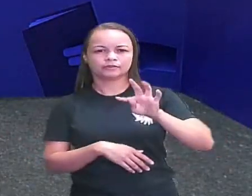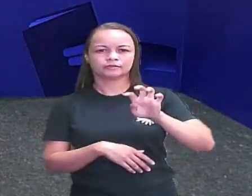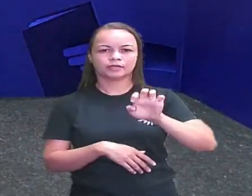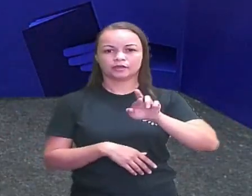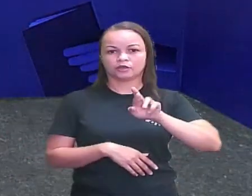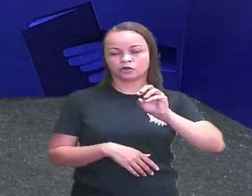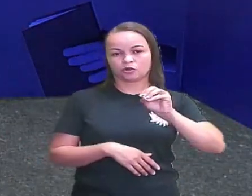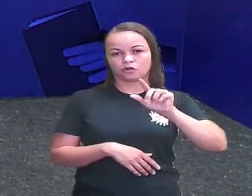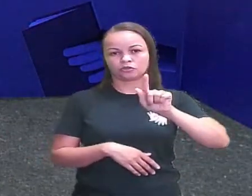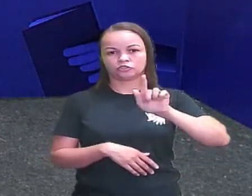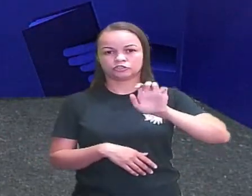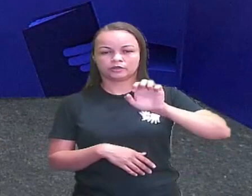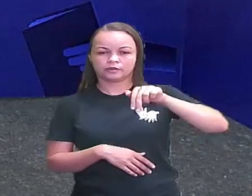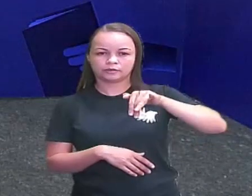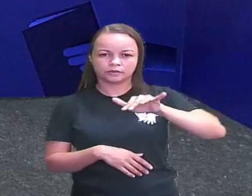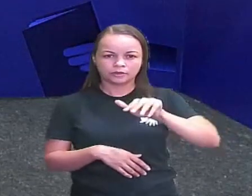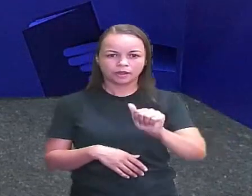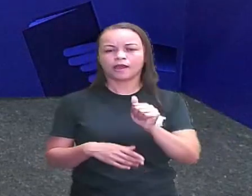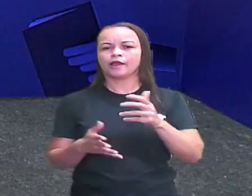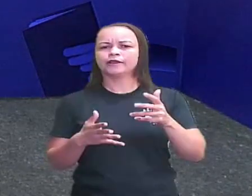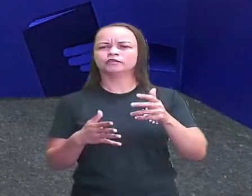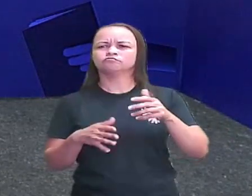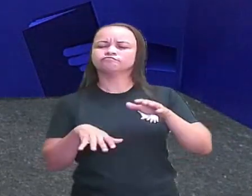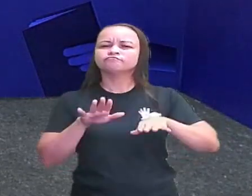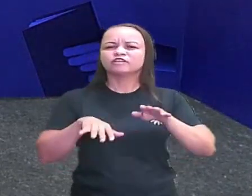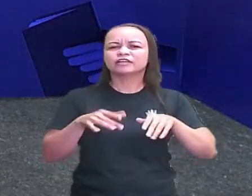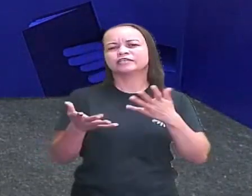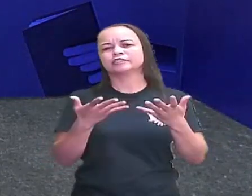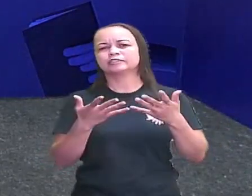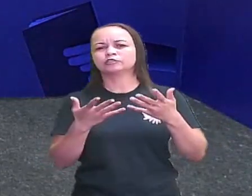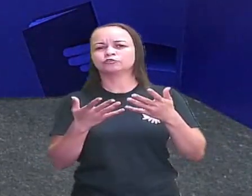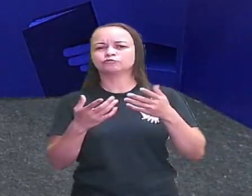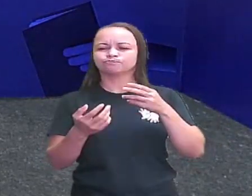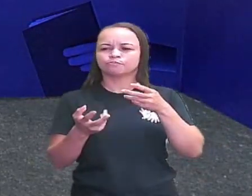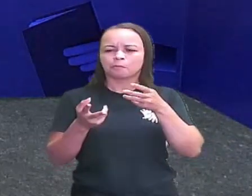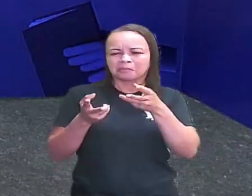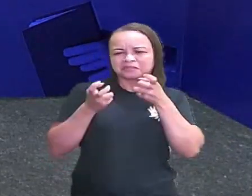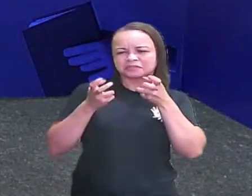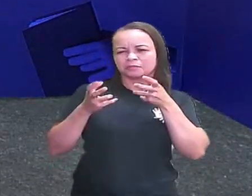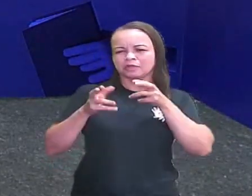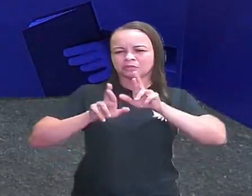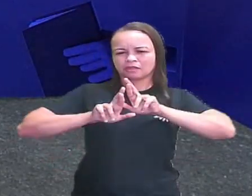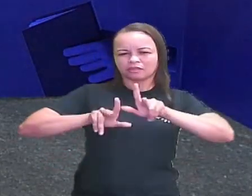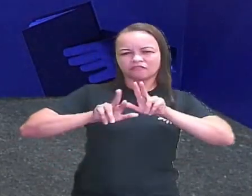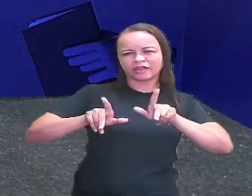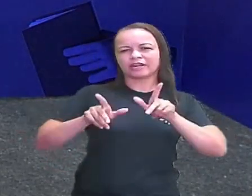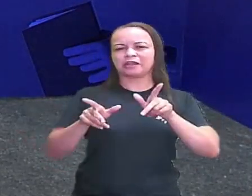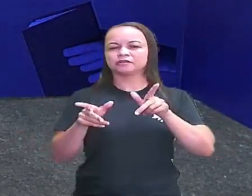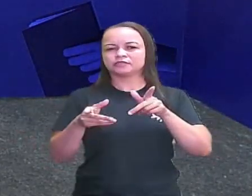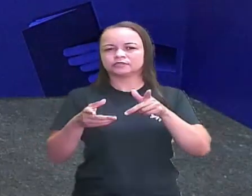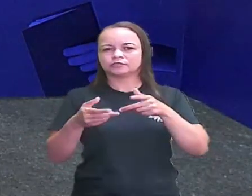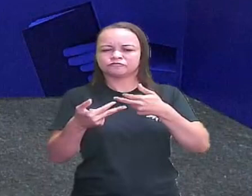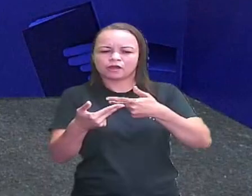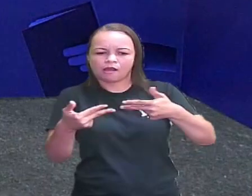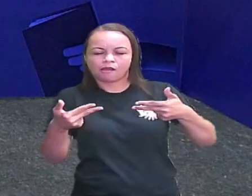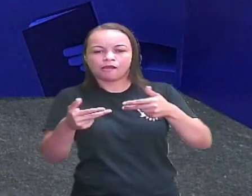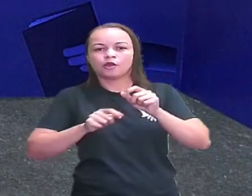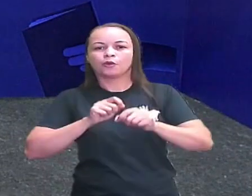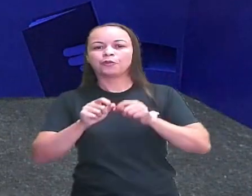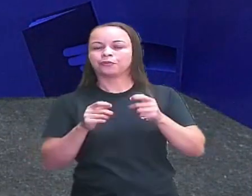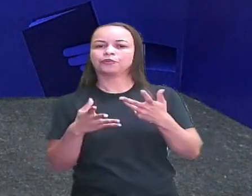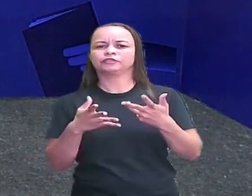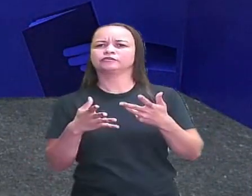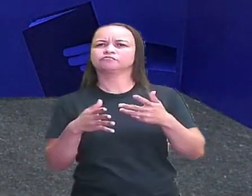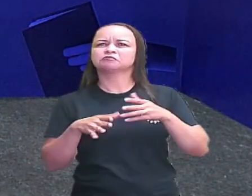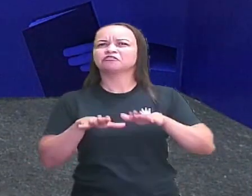ou outra nos deparamos com essas diferenças, né, com essas recepções que muitas vezes